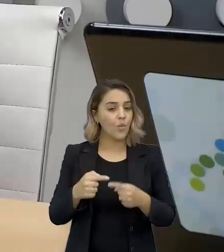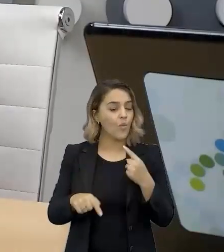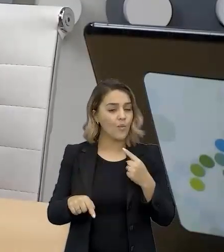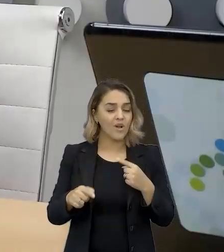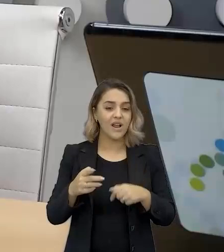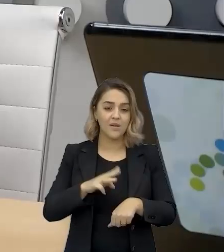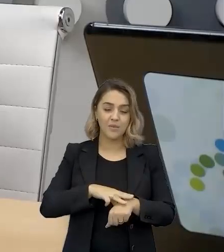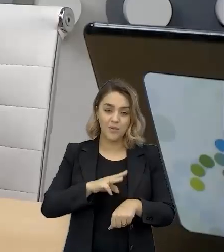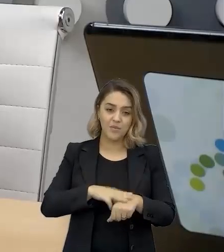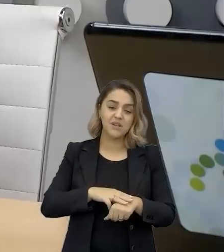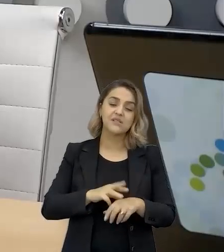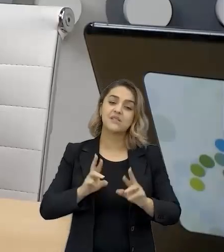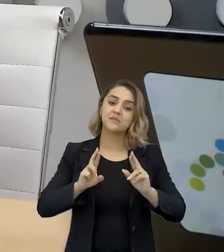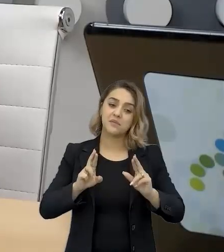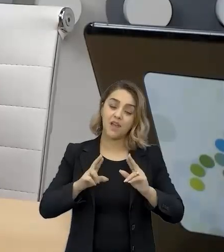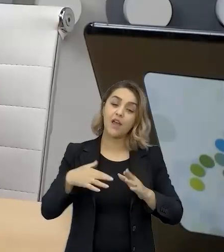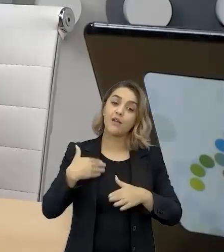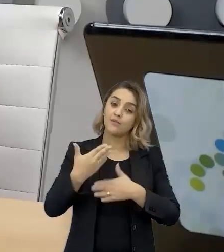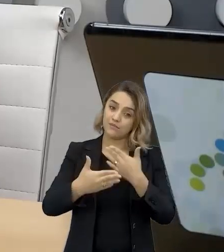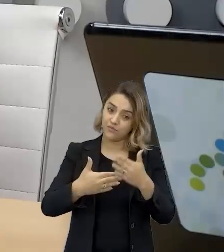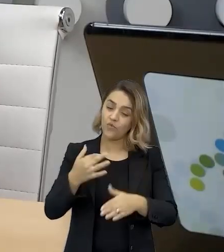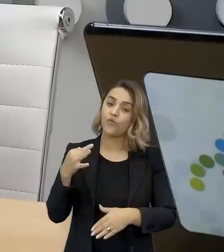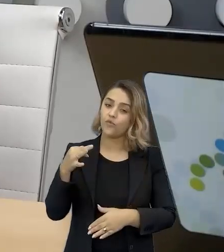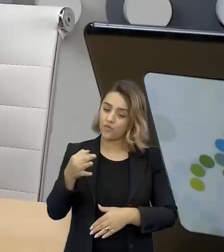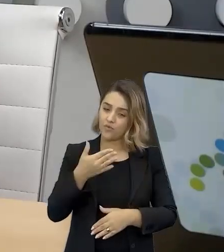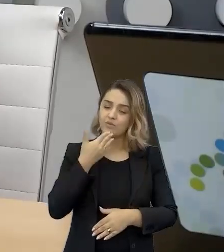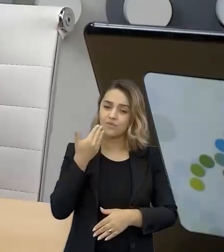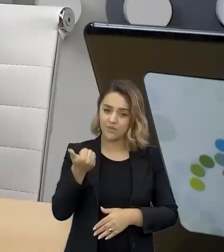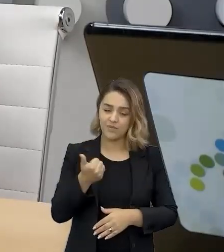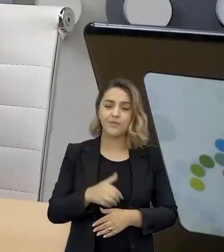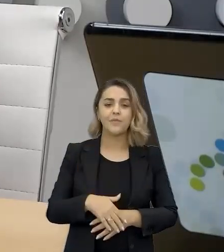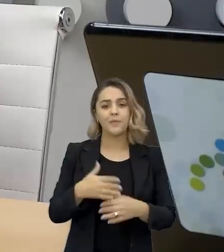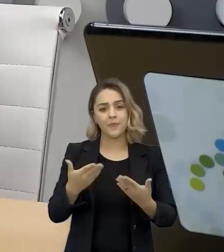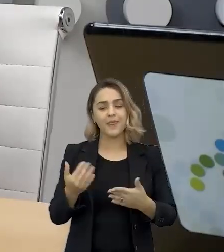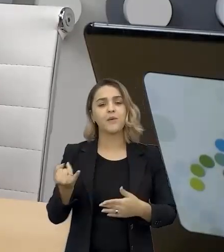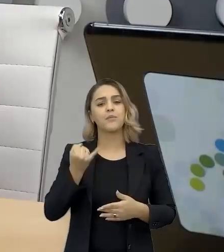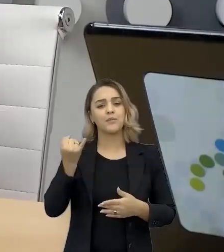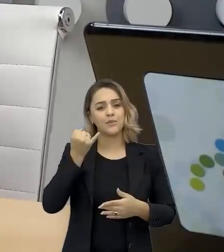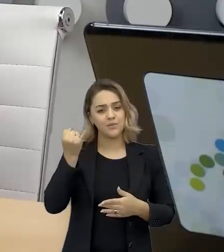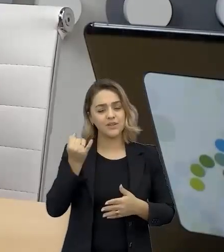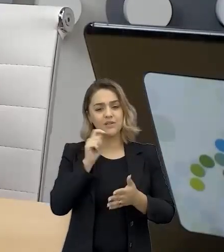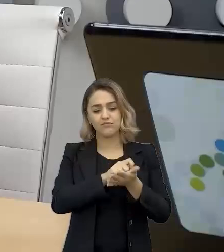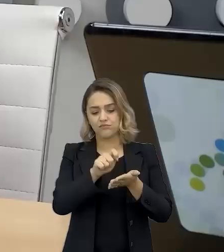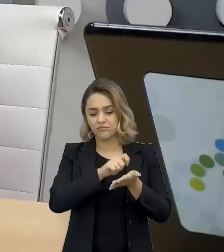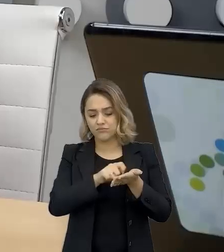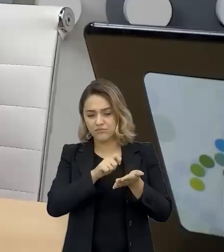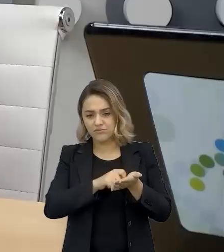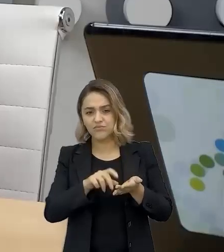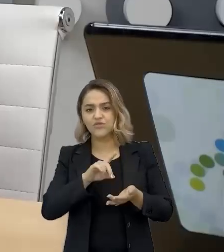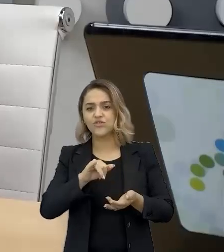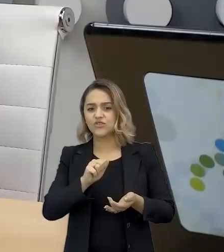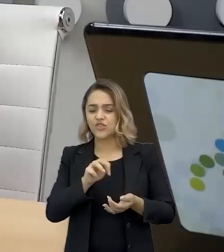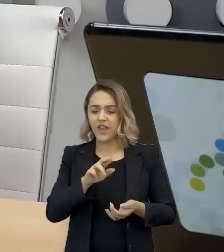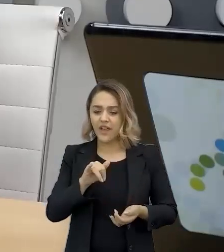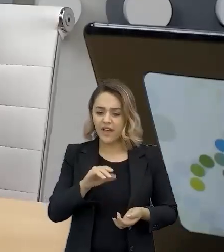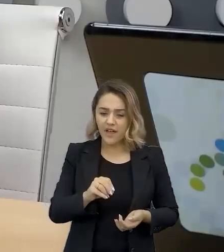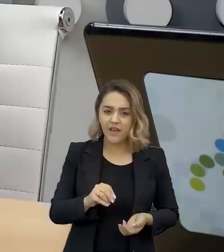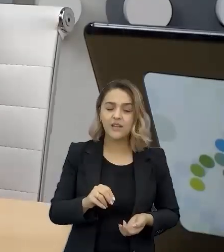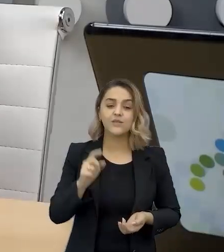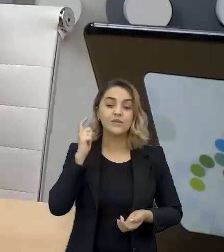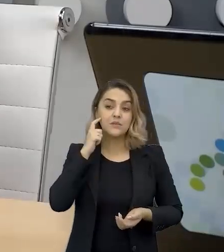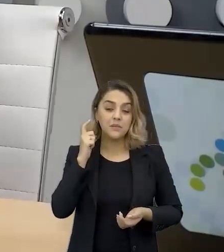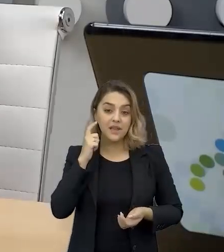mais futuramente sirva. Então, por isso a importância do diário de bordo. Porque você fala assim, como que era mesmo que elas falaram? Mas tá